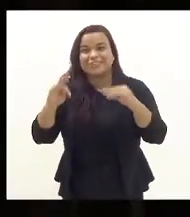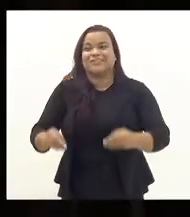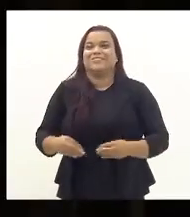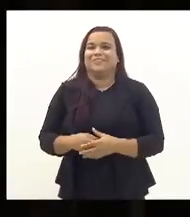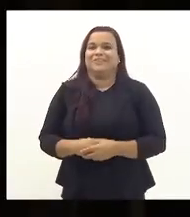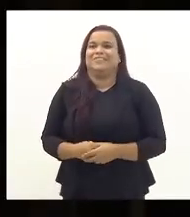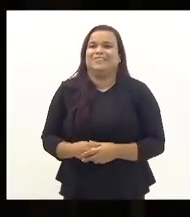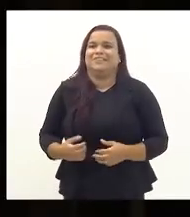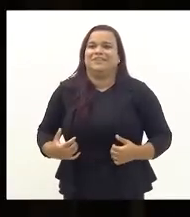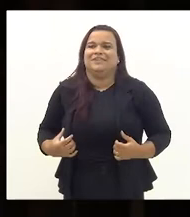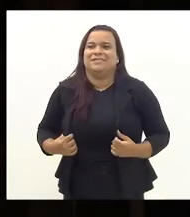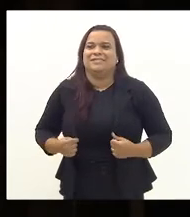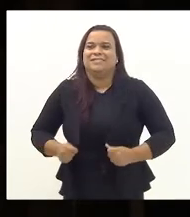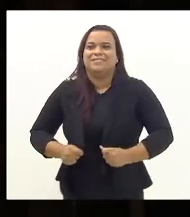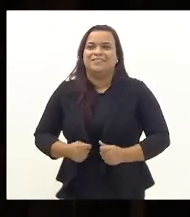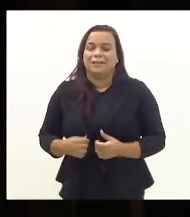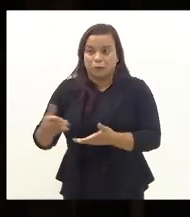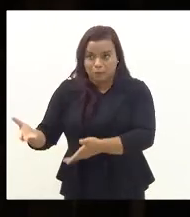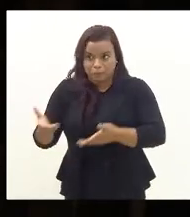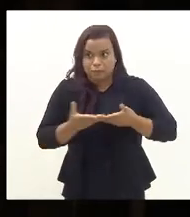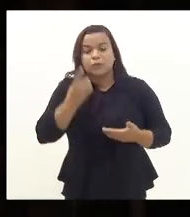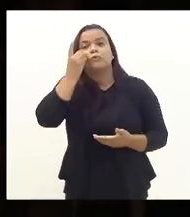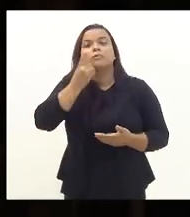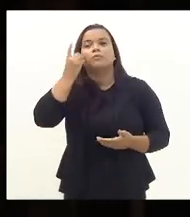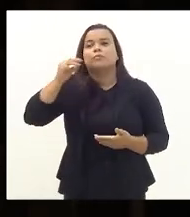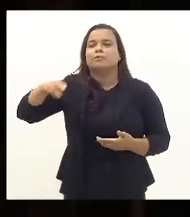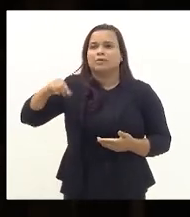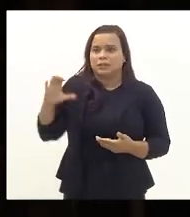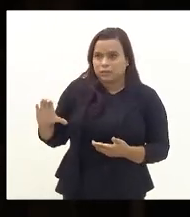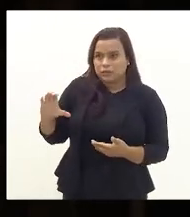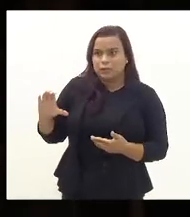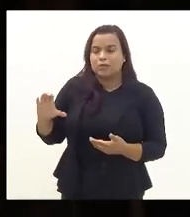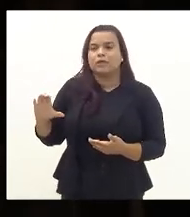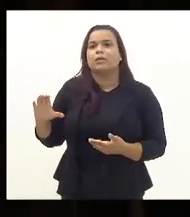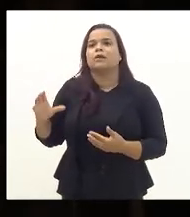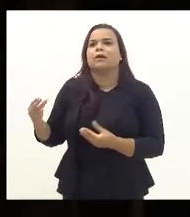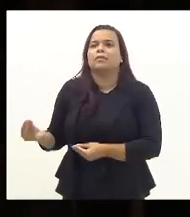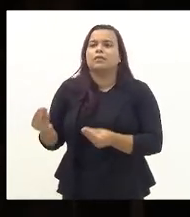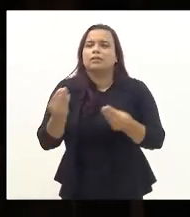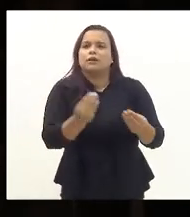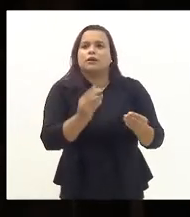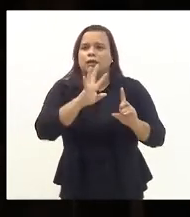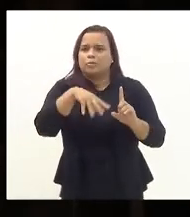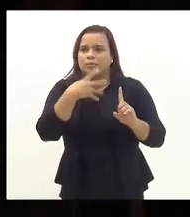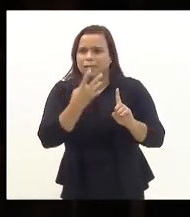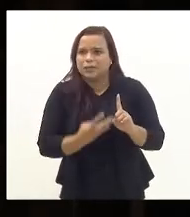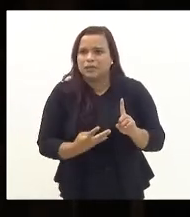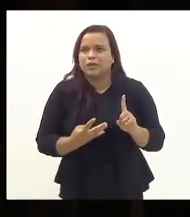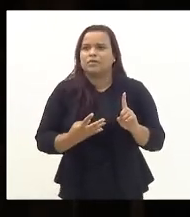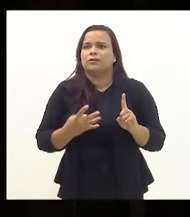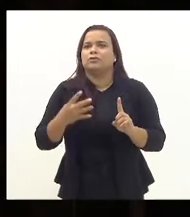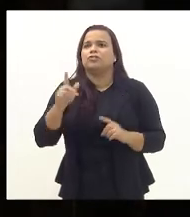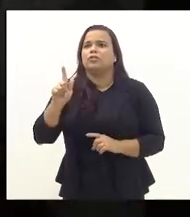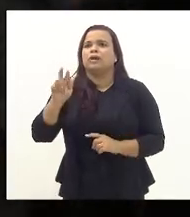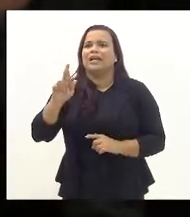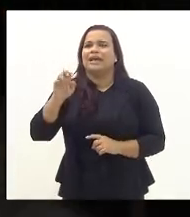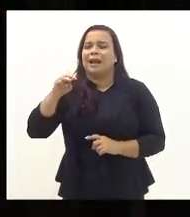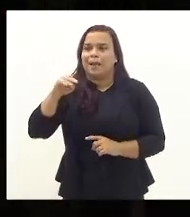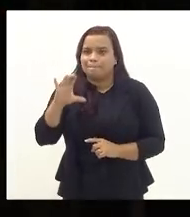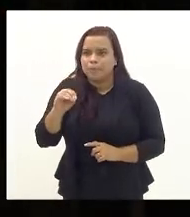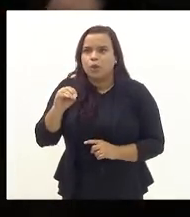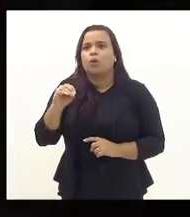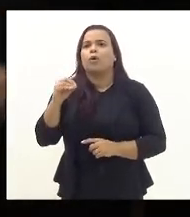todas. Convido o deputado Mink para entregar a homenagem ao Grêmio Recreativo